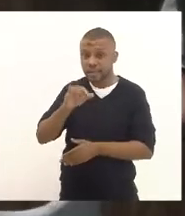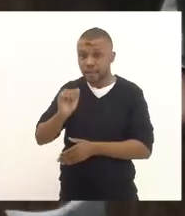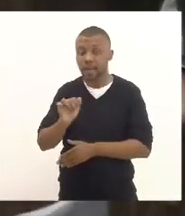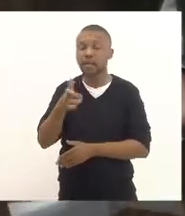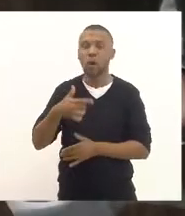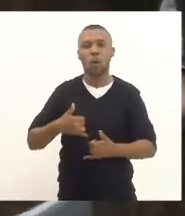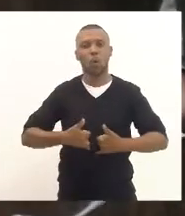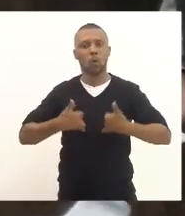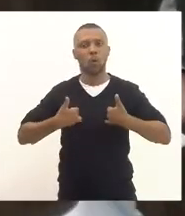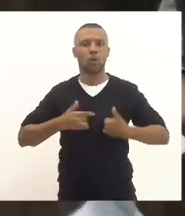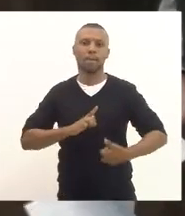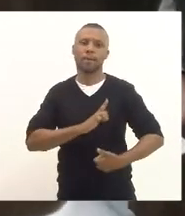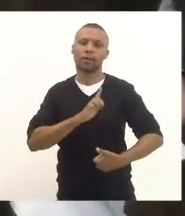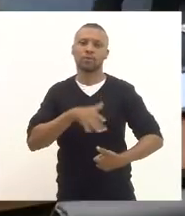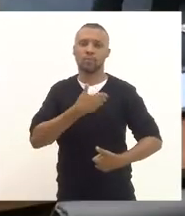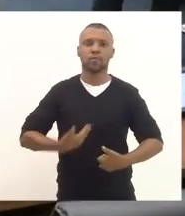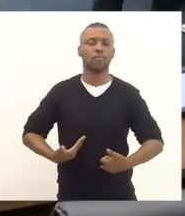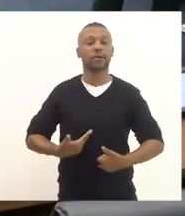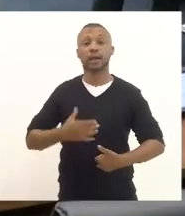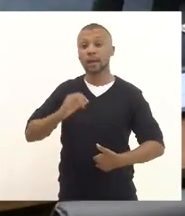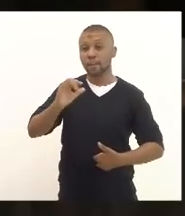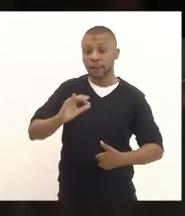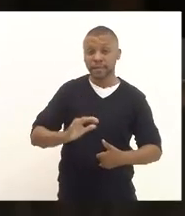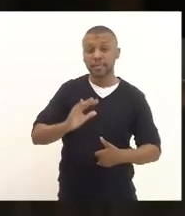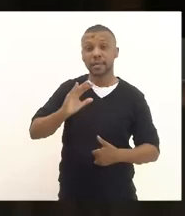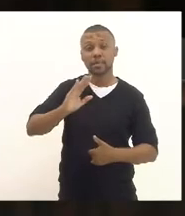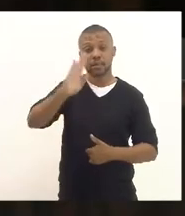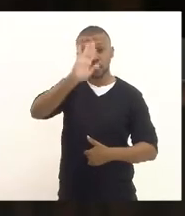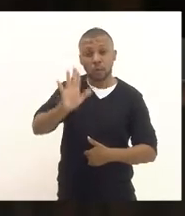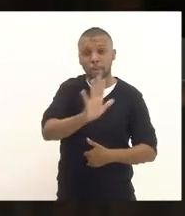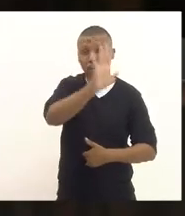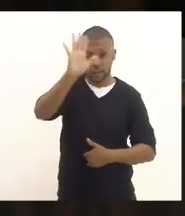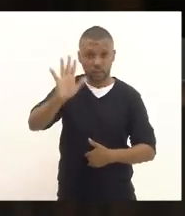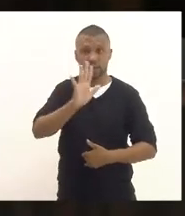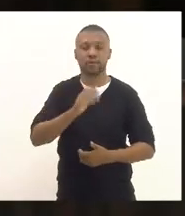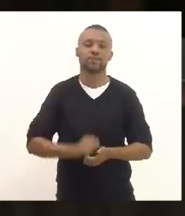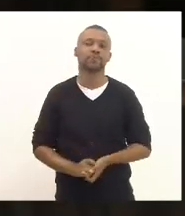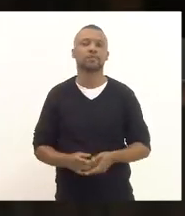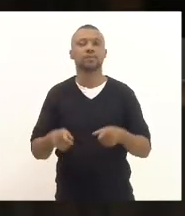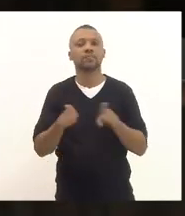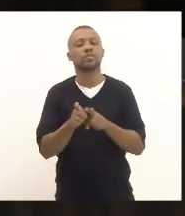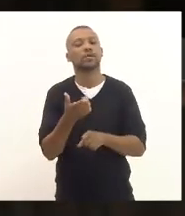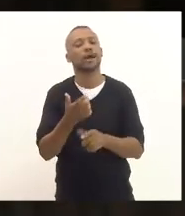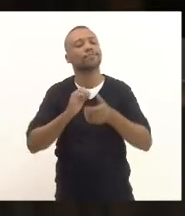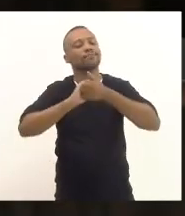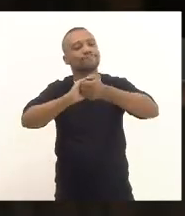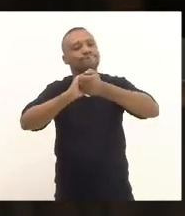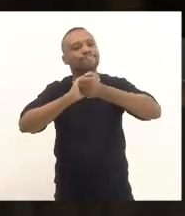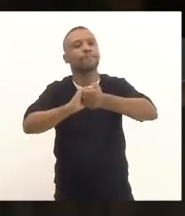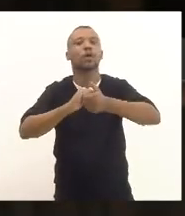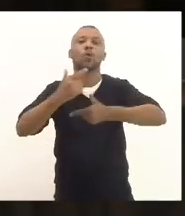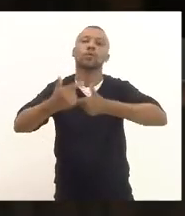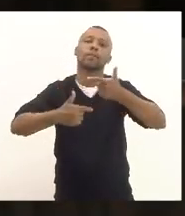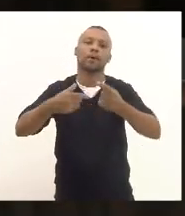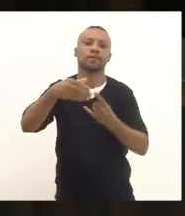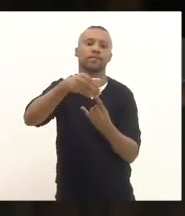gestão pública e para a ciência brasileira vou mandar um abraço nesse saudar o trabalho da Fiocruz